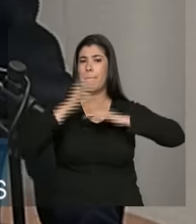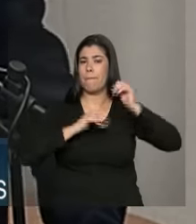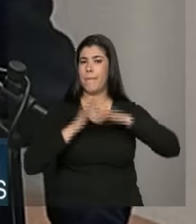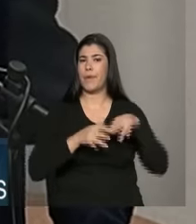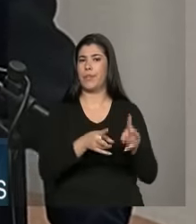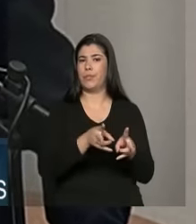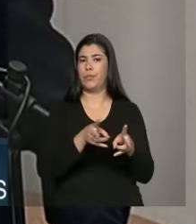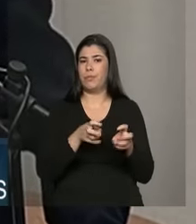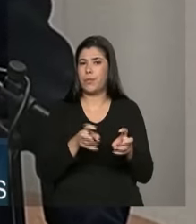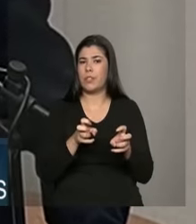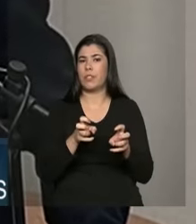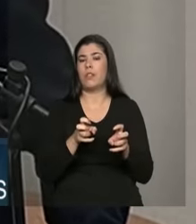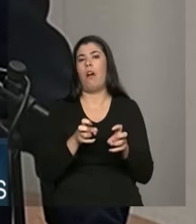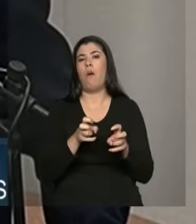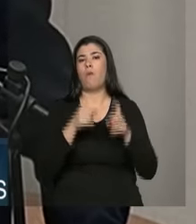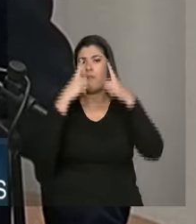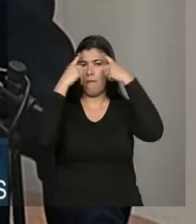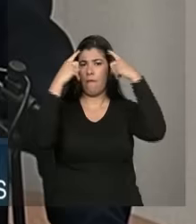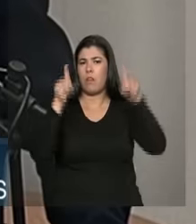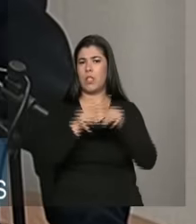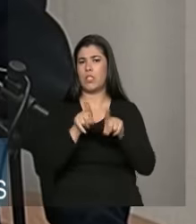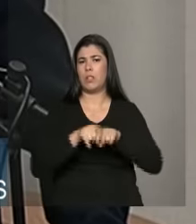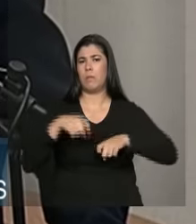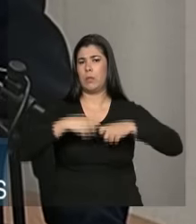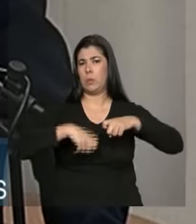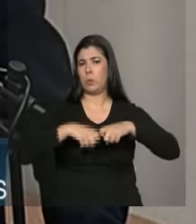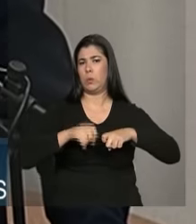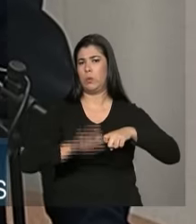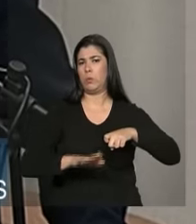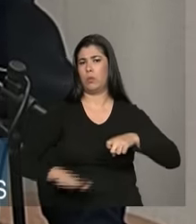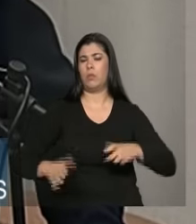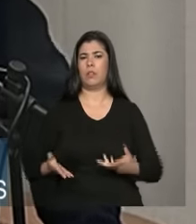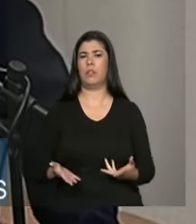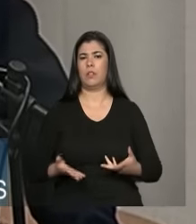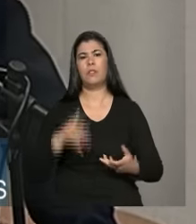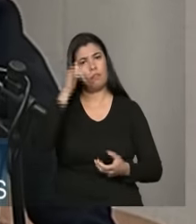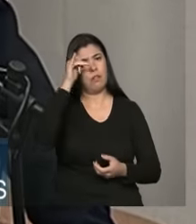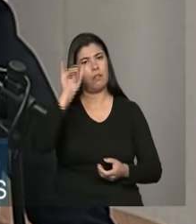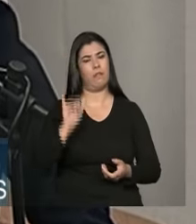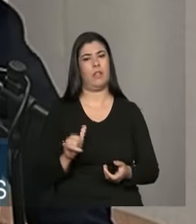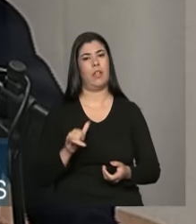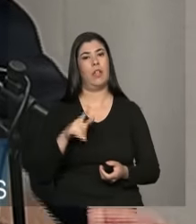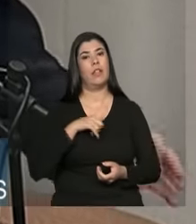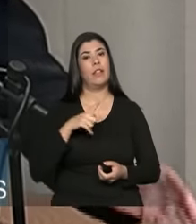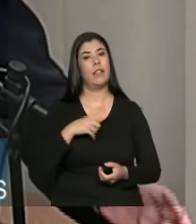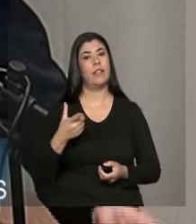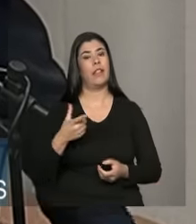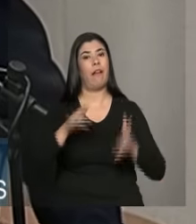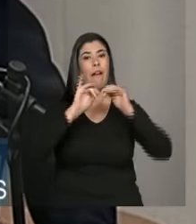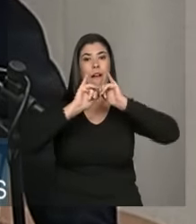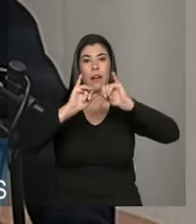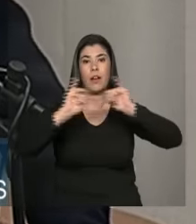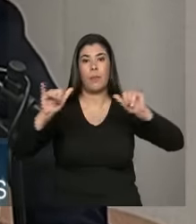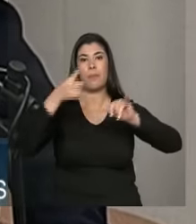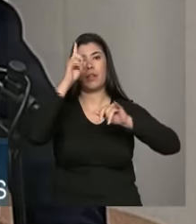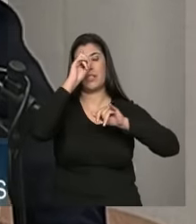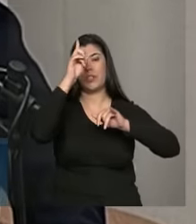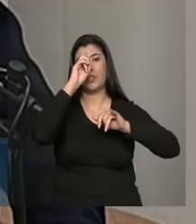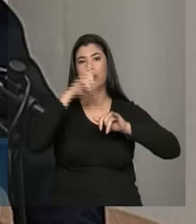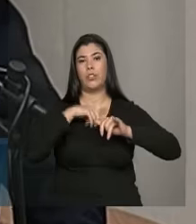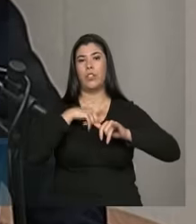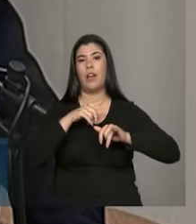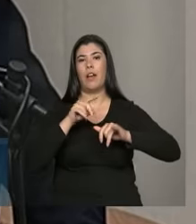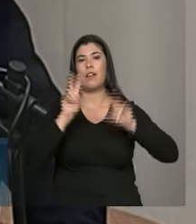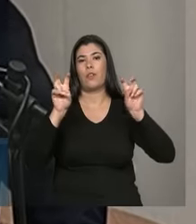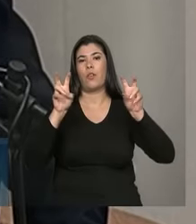exploração sexual de crianças né Não só através da daquela da caravana Siga bem mas um trabalho permanente e